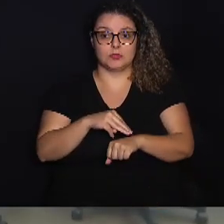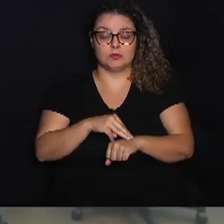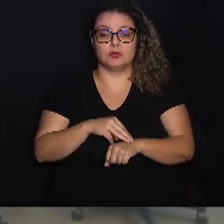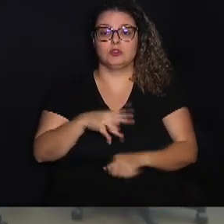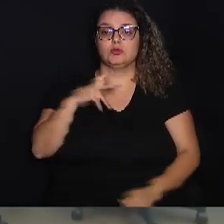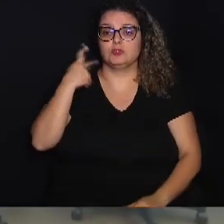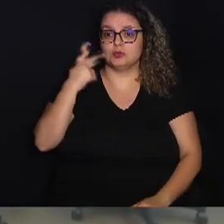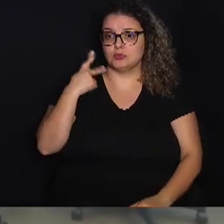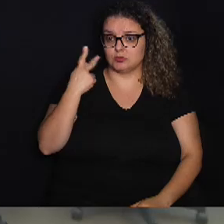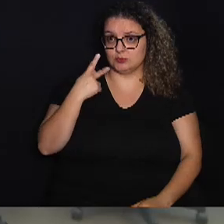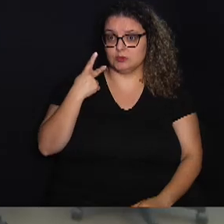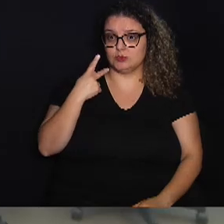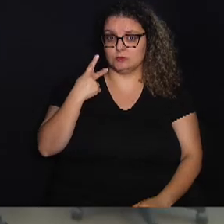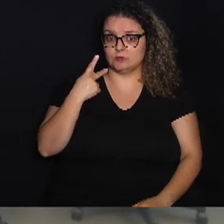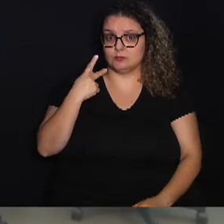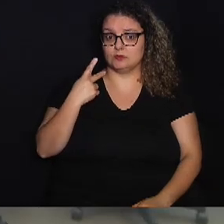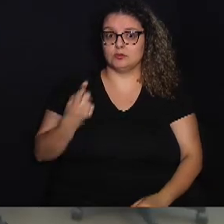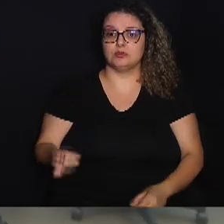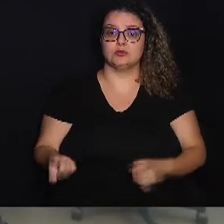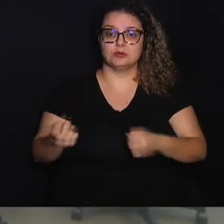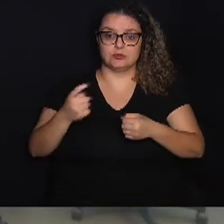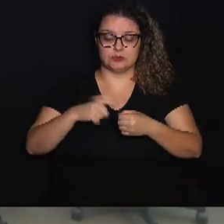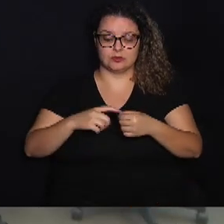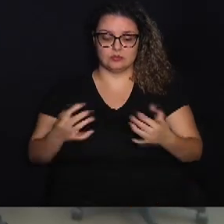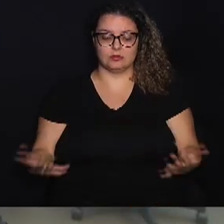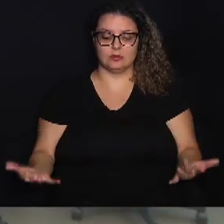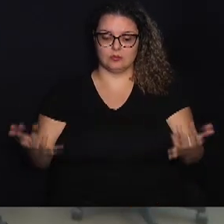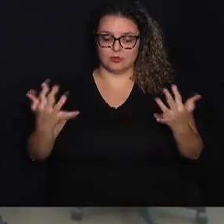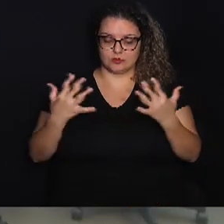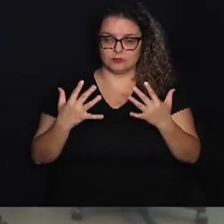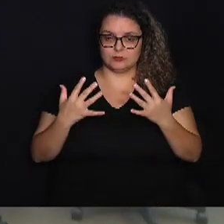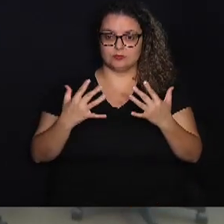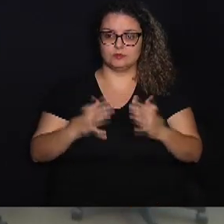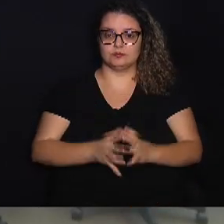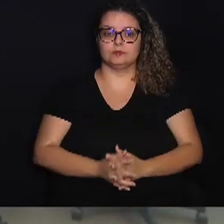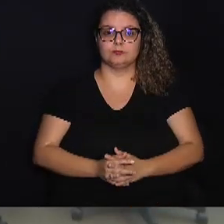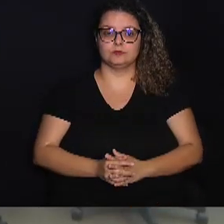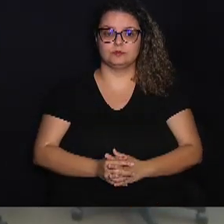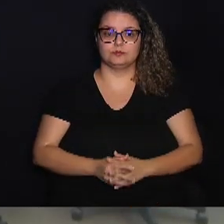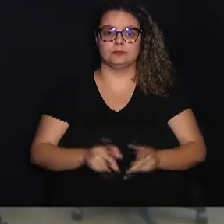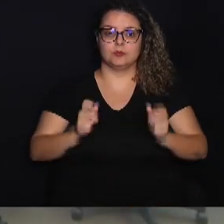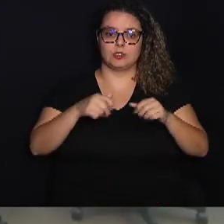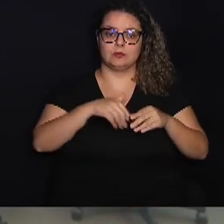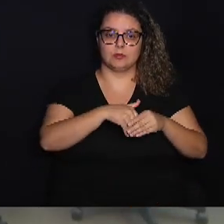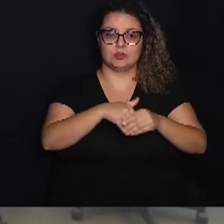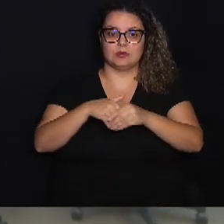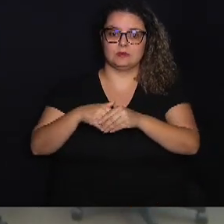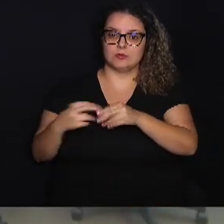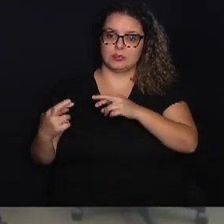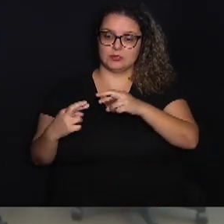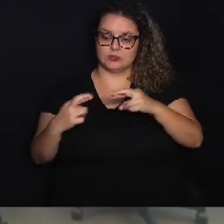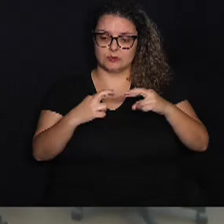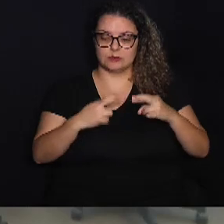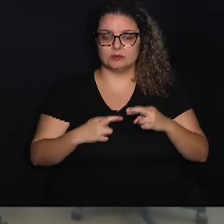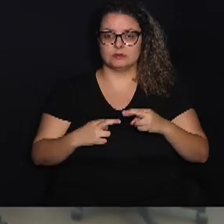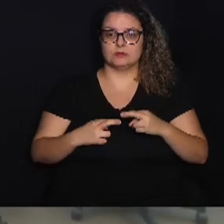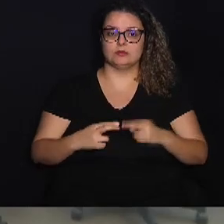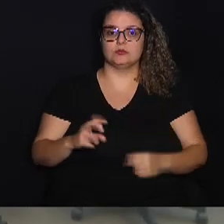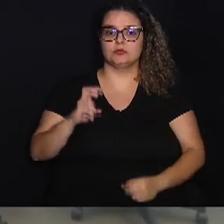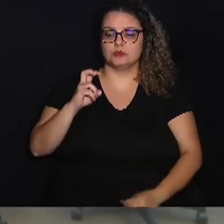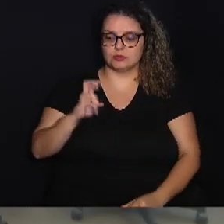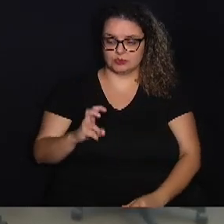vereadores estarão de volta para a possível votação análise né de